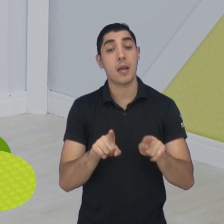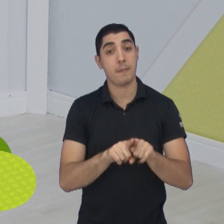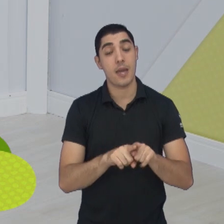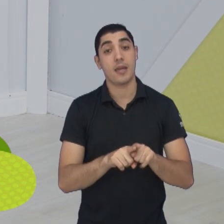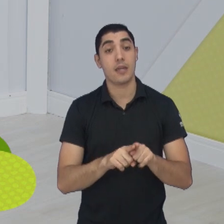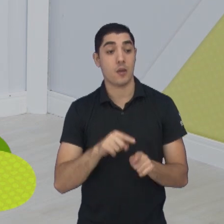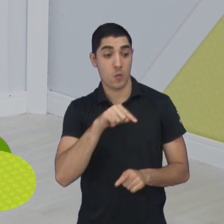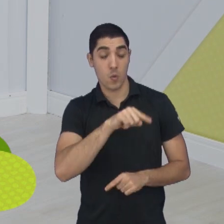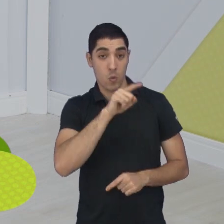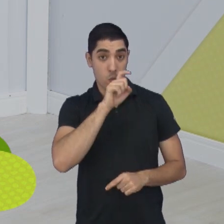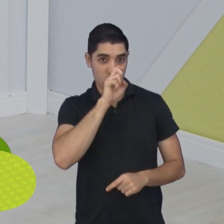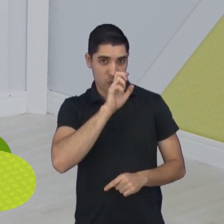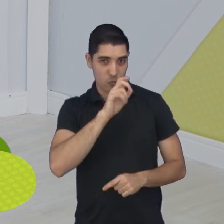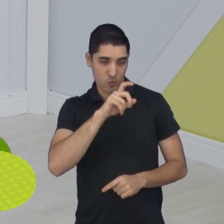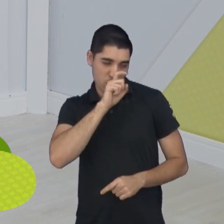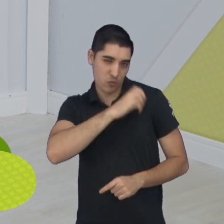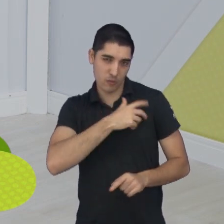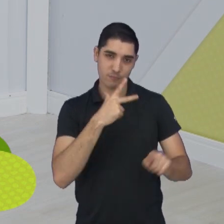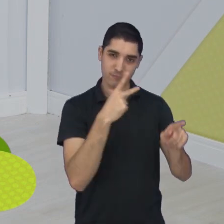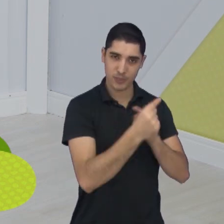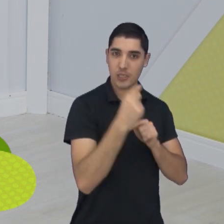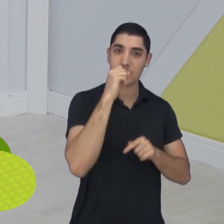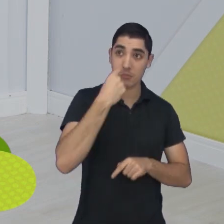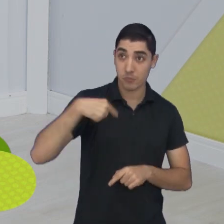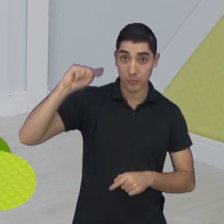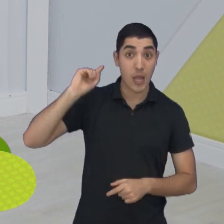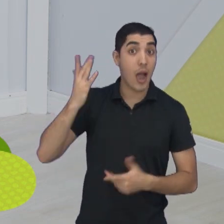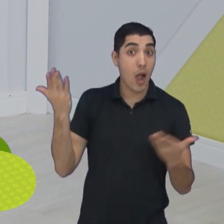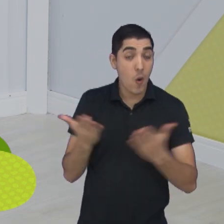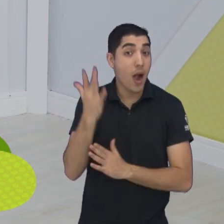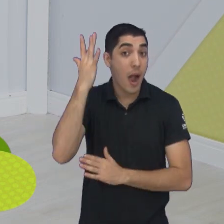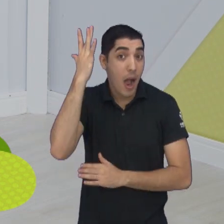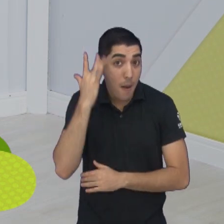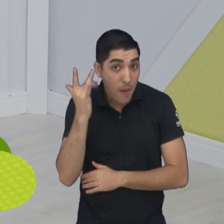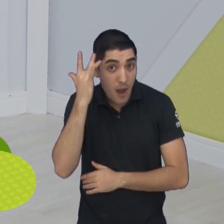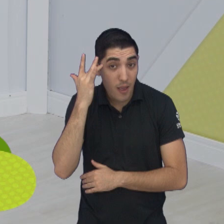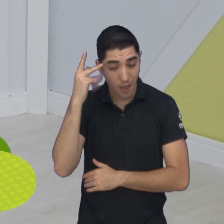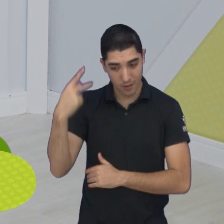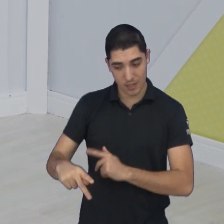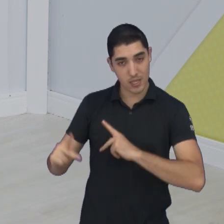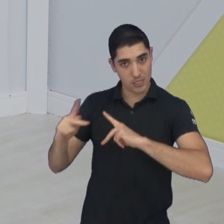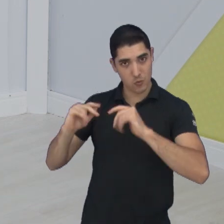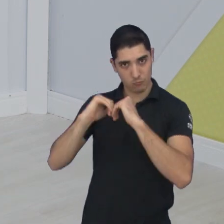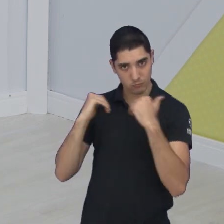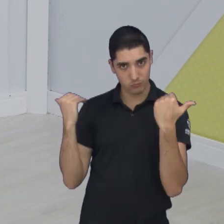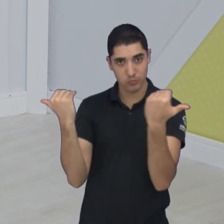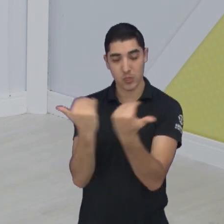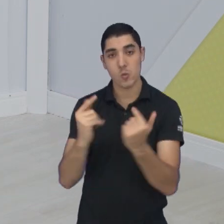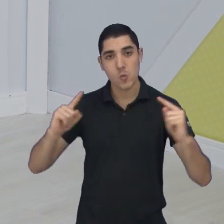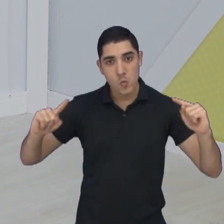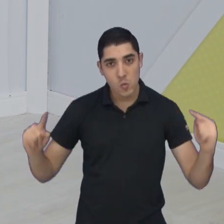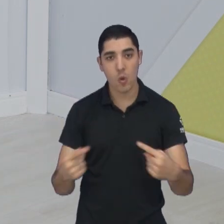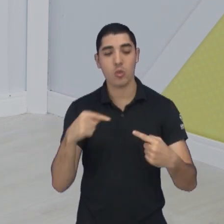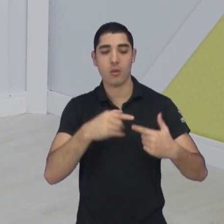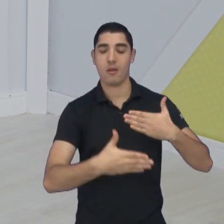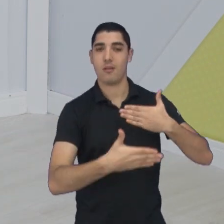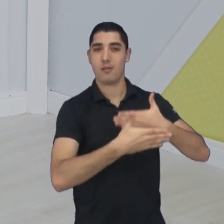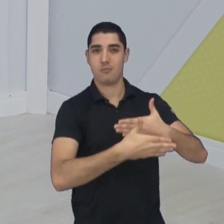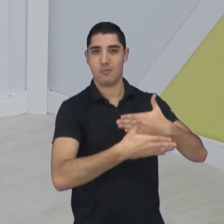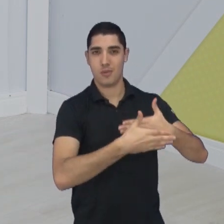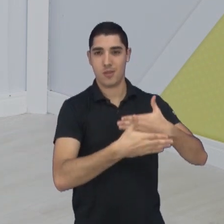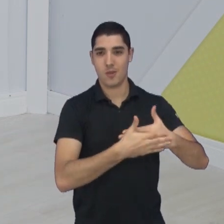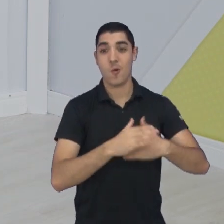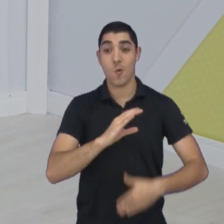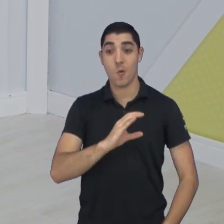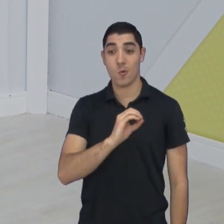enfrentou o vice-lanterna na Monte Azul sábado passado, amanhã, no Martins Pereira, recebe o Lanterna Comercial de Ribeirão Preto. Vamos,